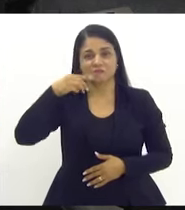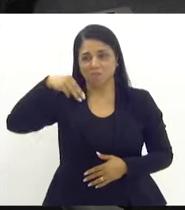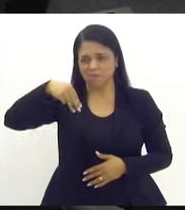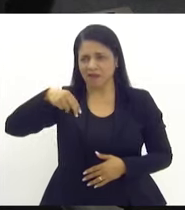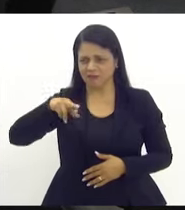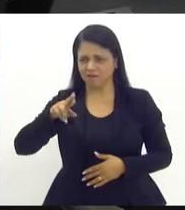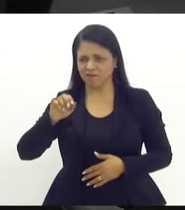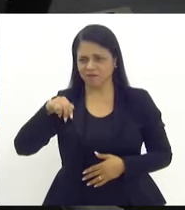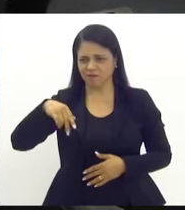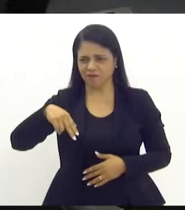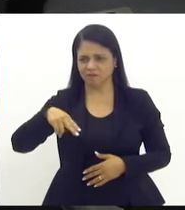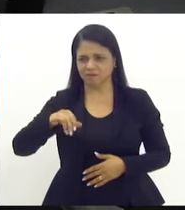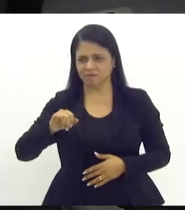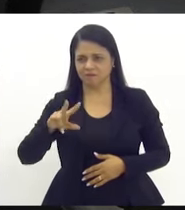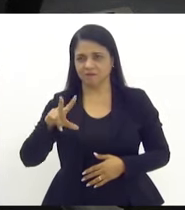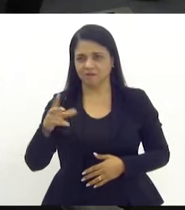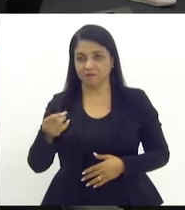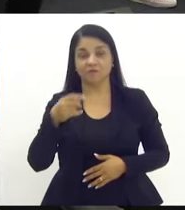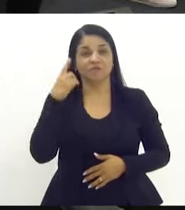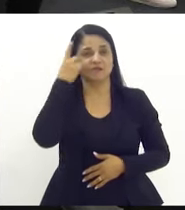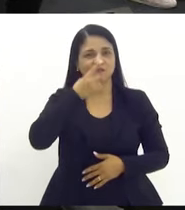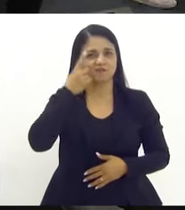considerado o deputado